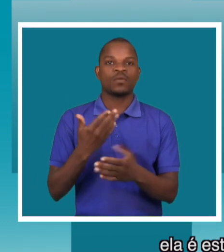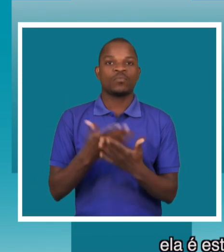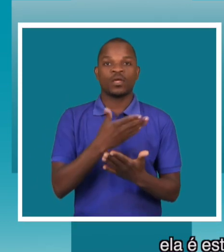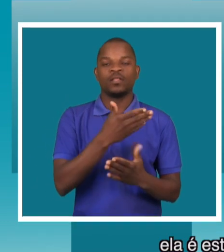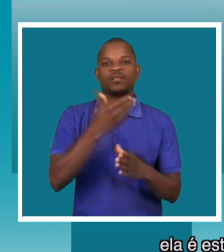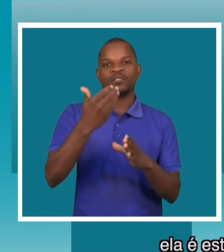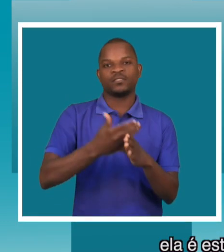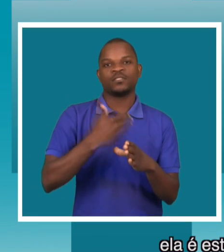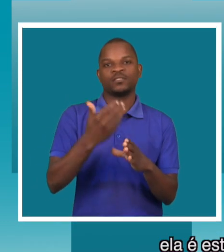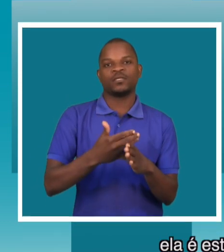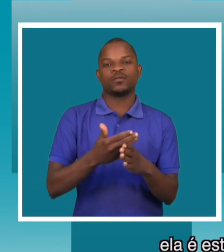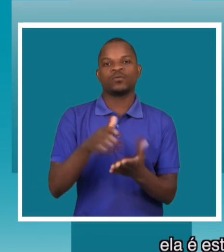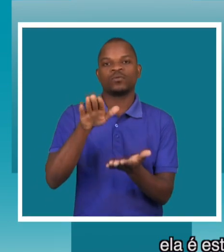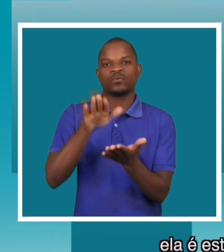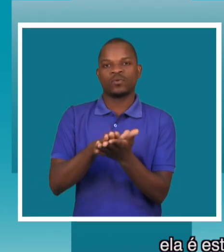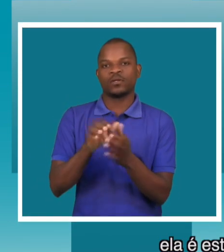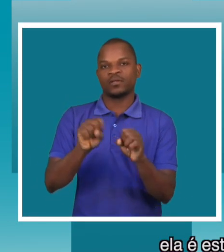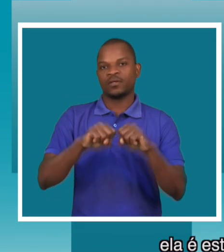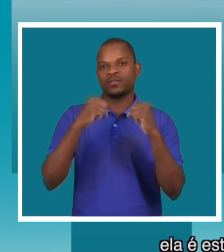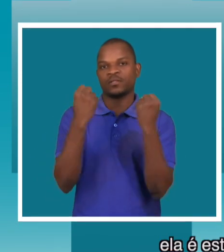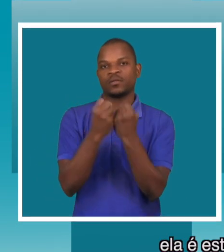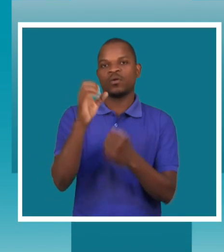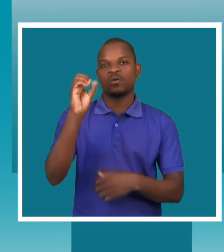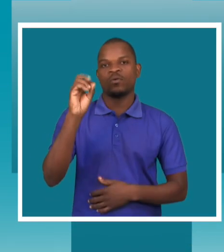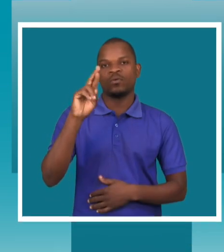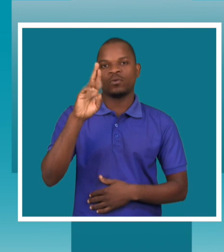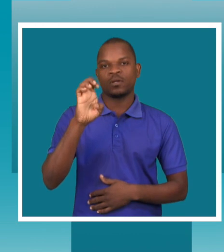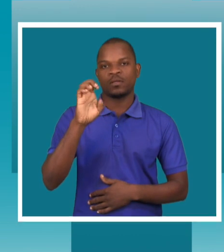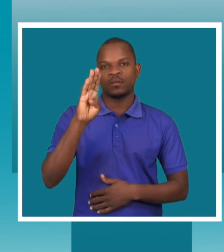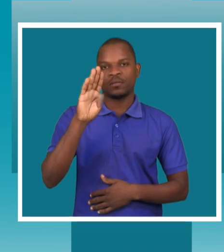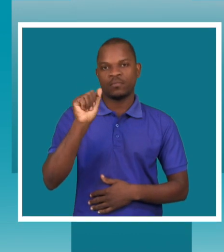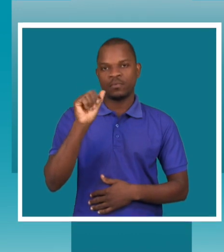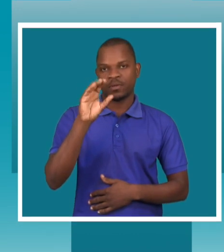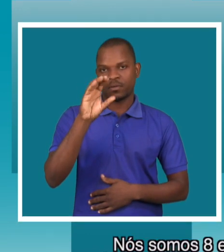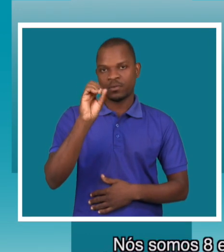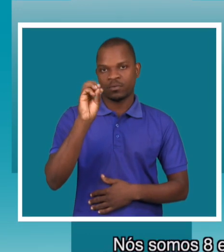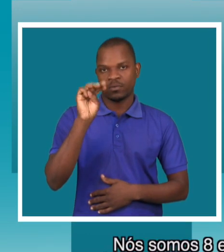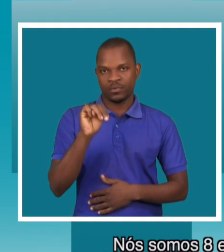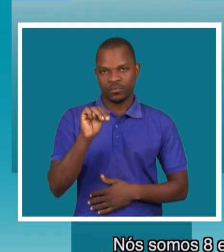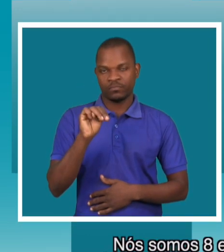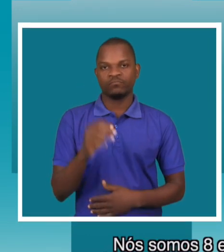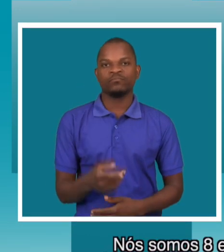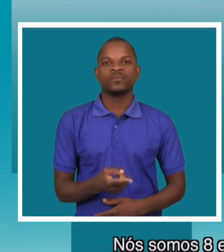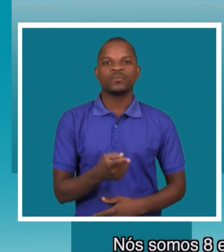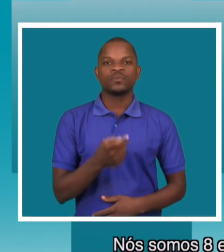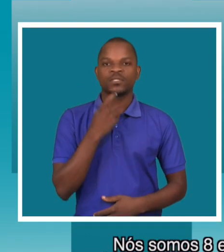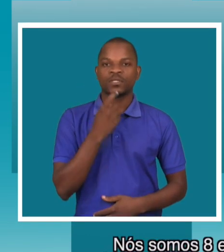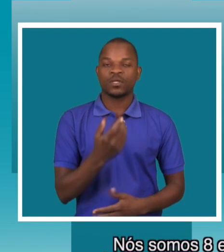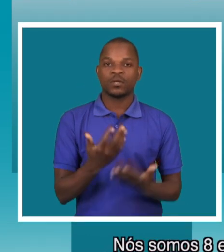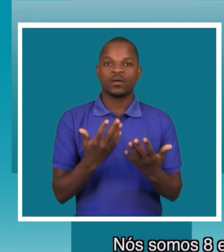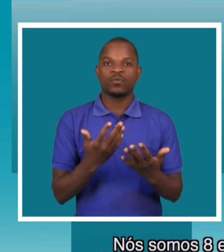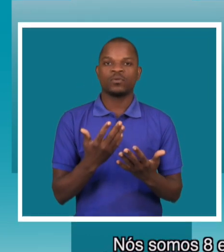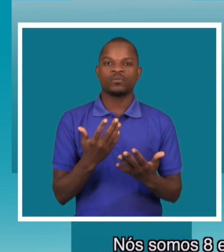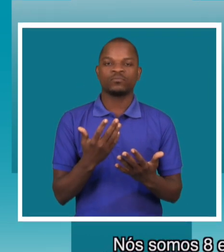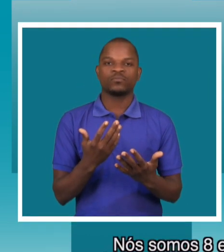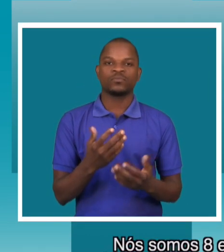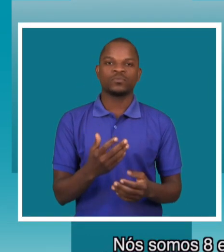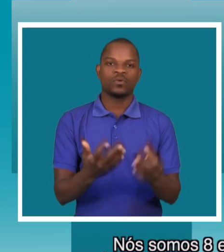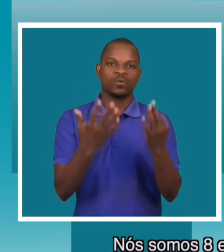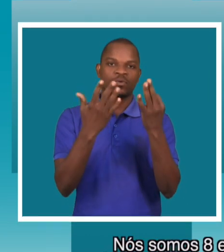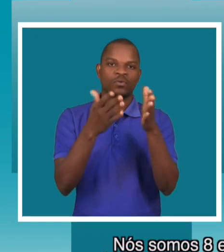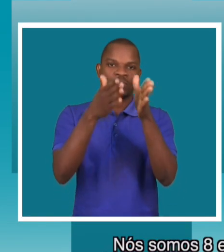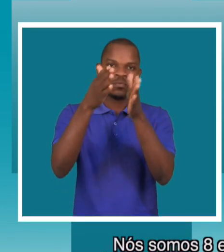ela é estagiária aqui no Babacom. Nós trabalhamos, somos oito estudantes,